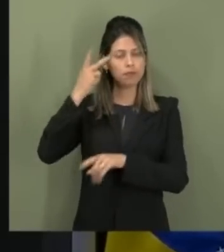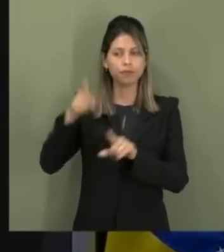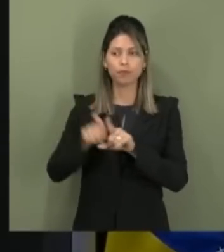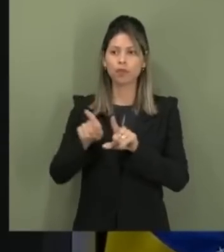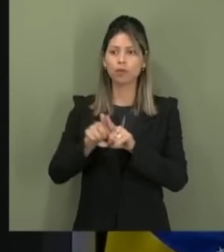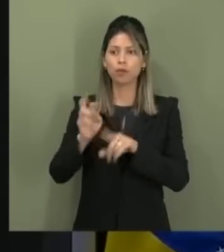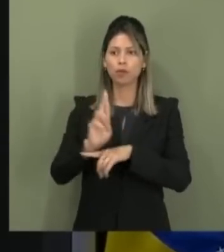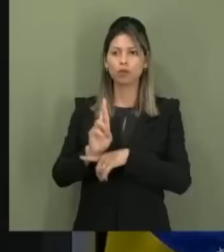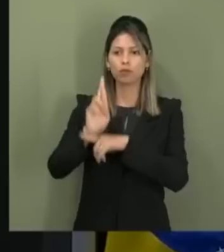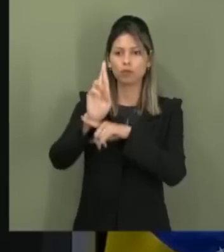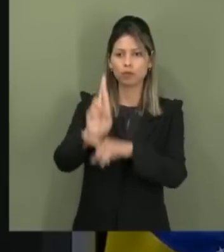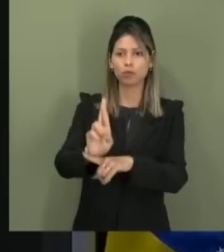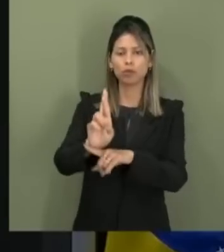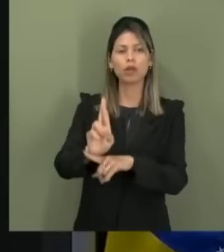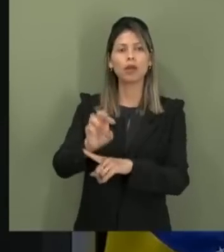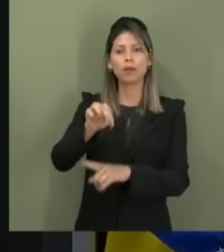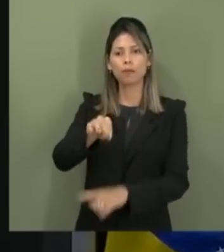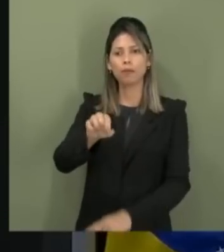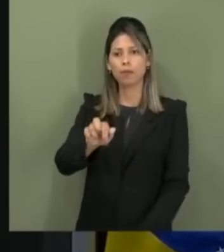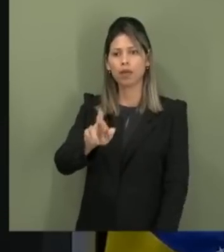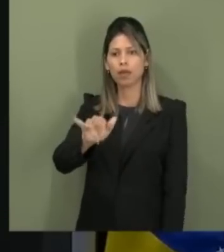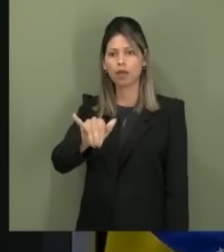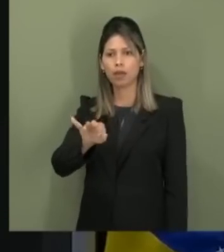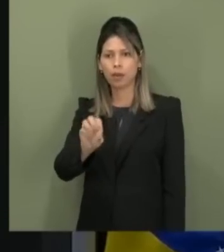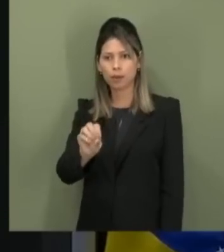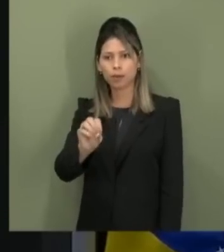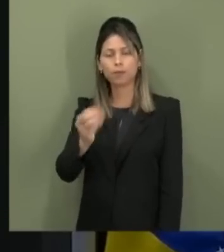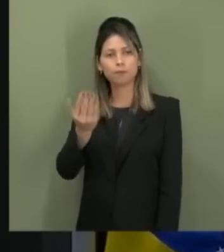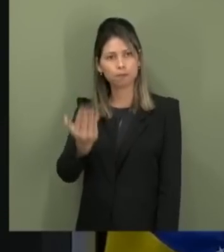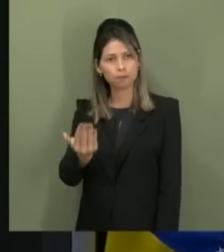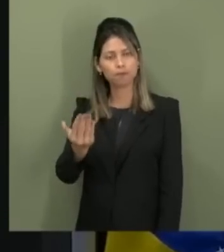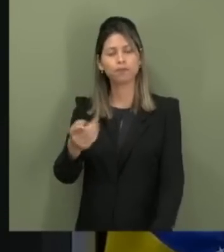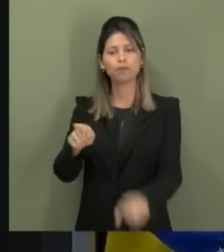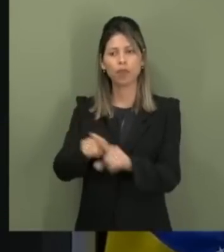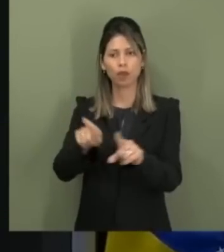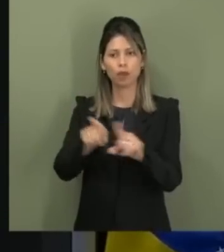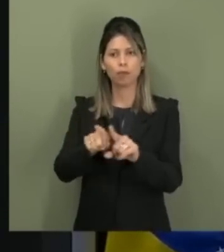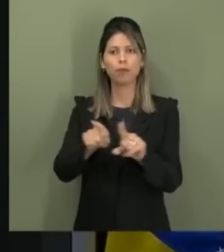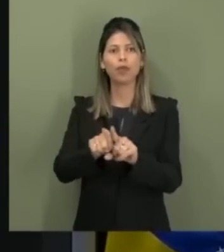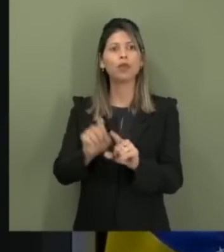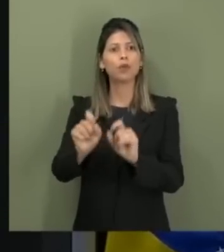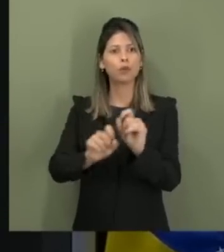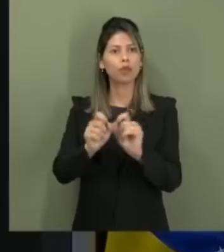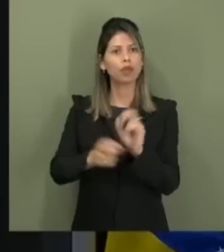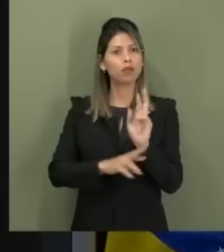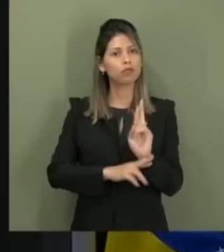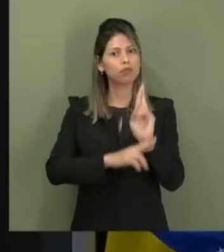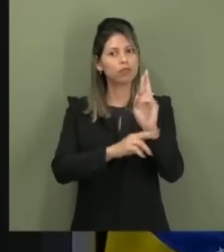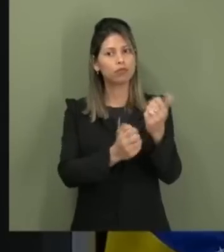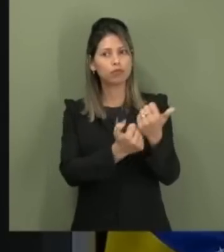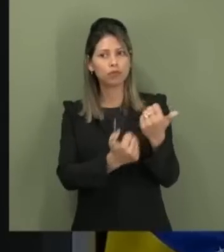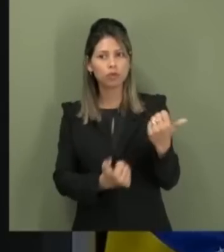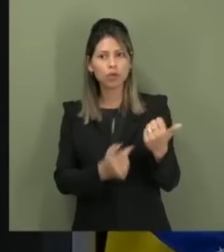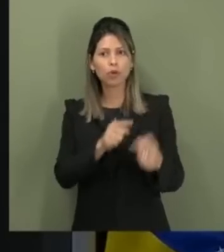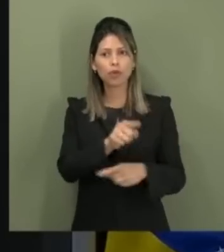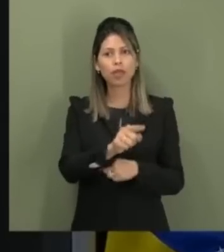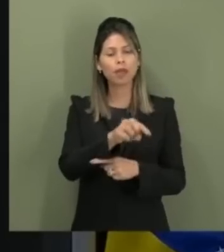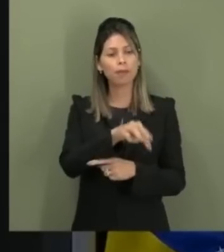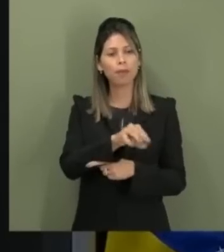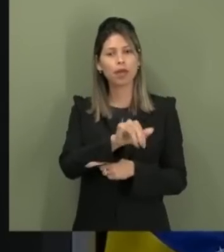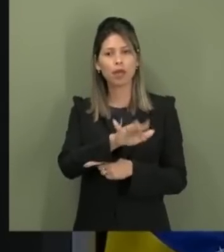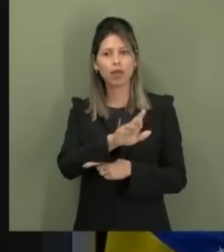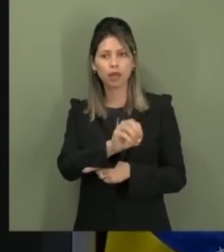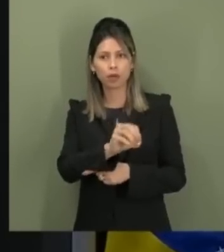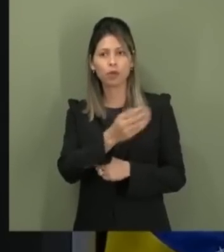Procurador-Geral Mário Sarrubo, mas igualmente o promotor Lincoln Gaica, de que havia um